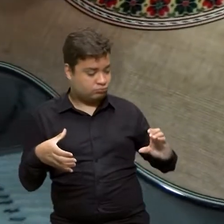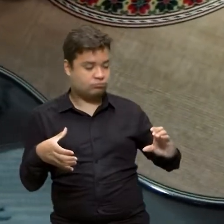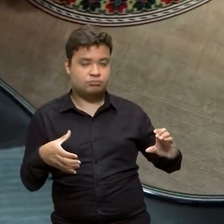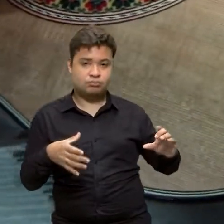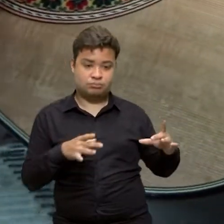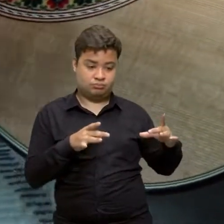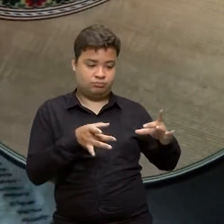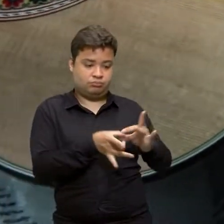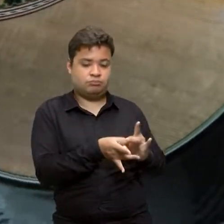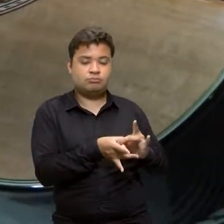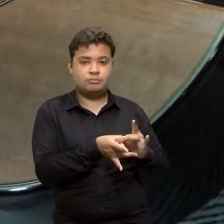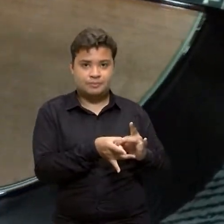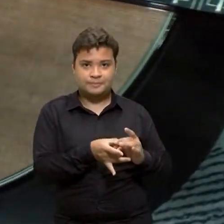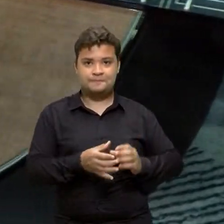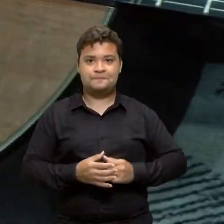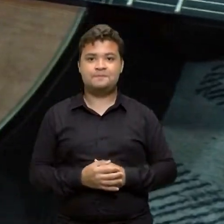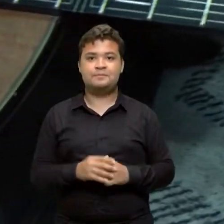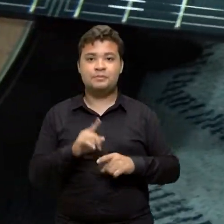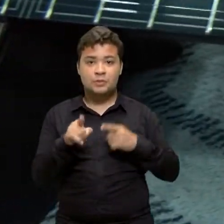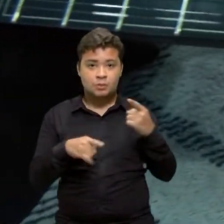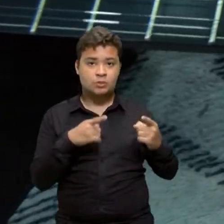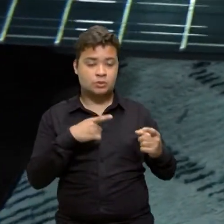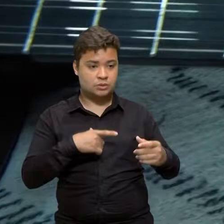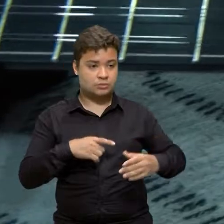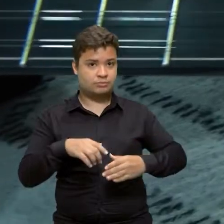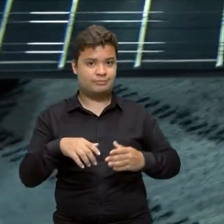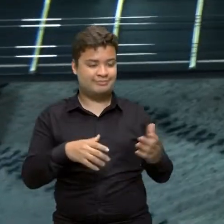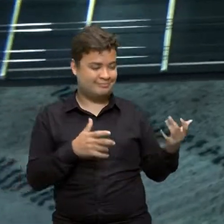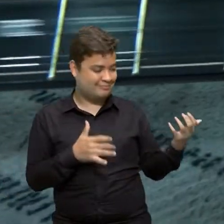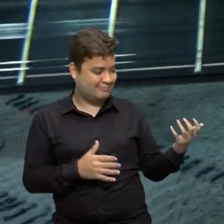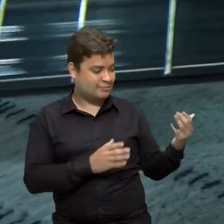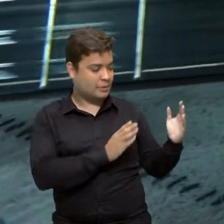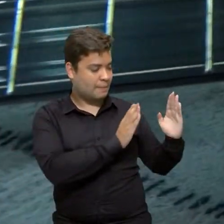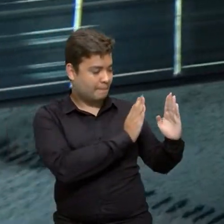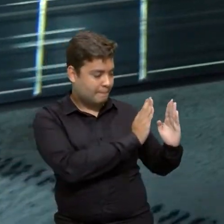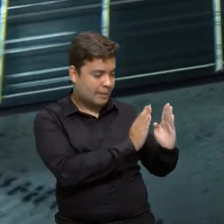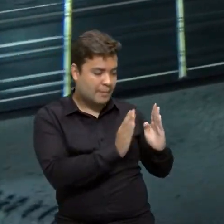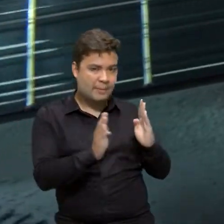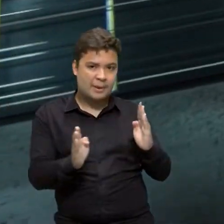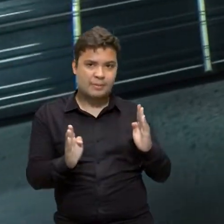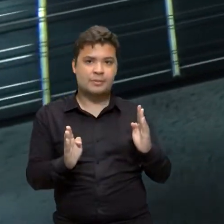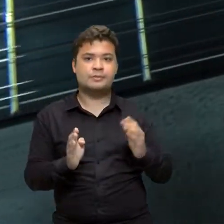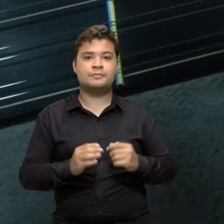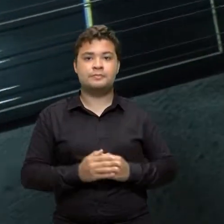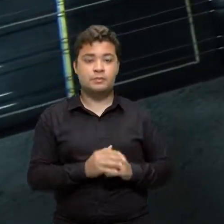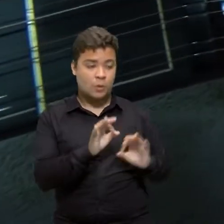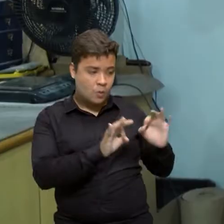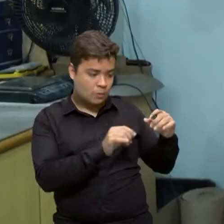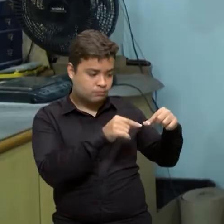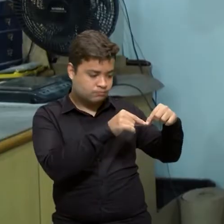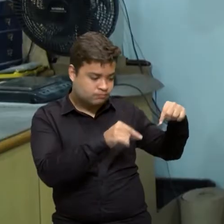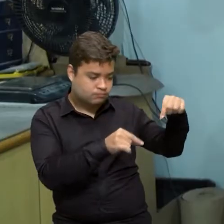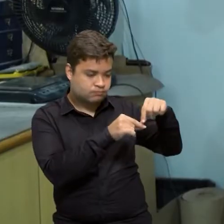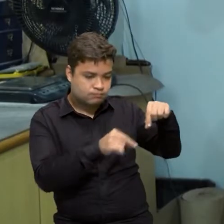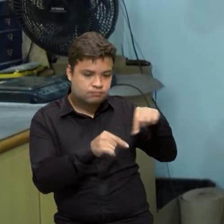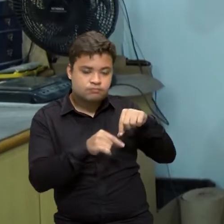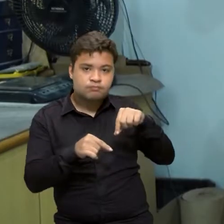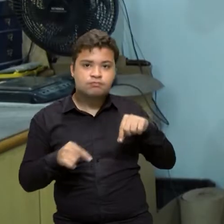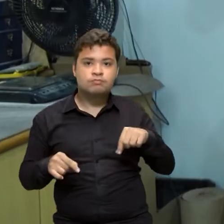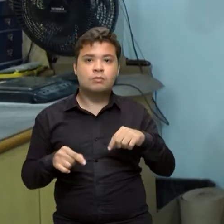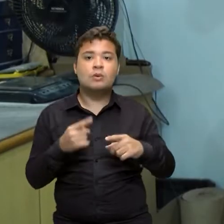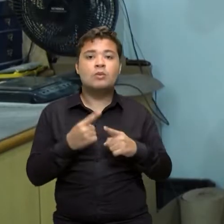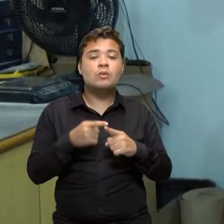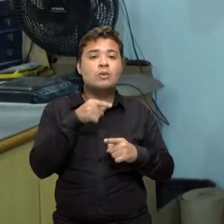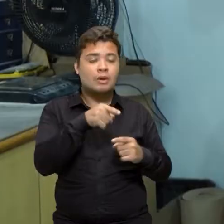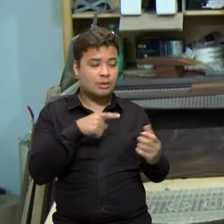gente faz a escala do instrumento, onde é feita as marcações aqui, os slots para colocar os traços, onde vai ser as notas